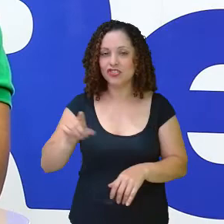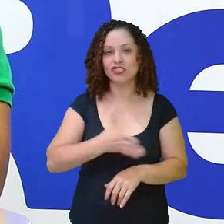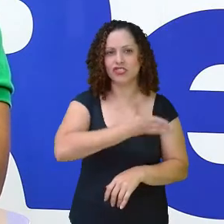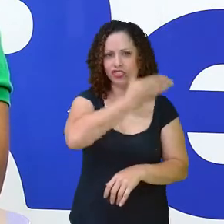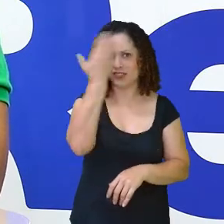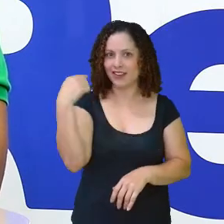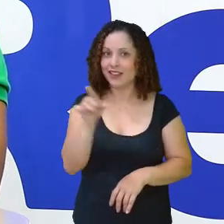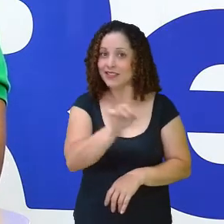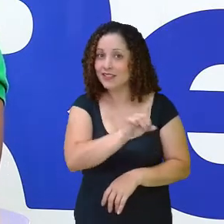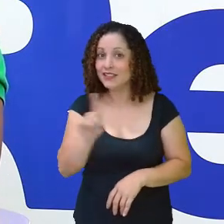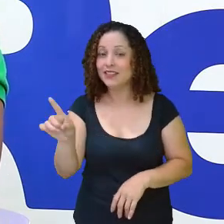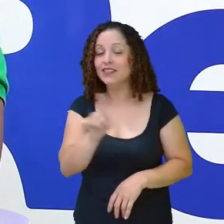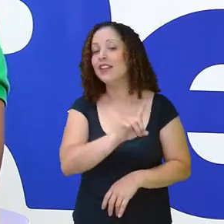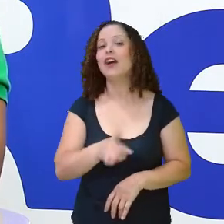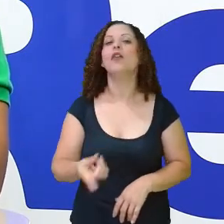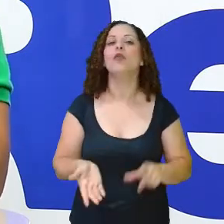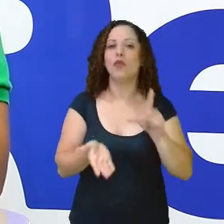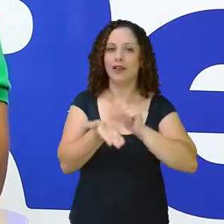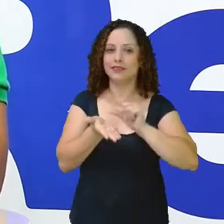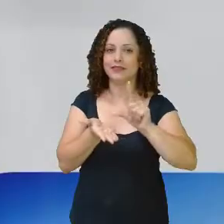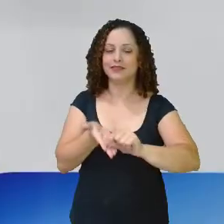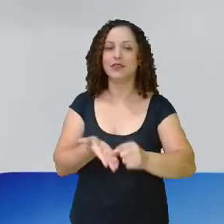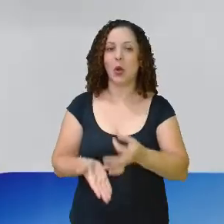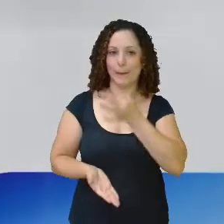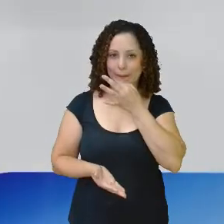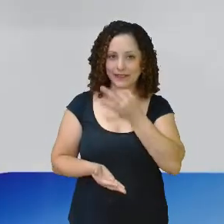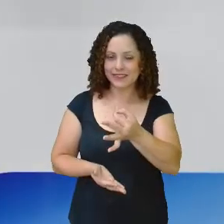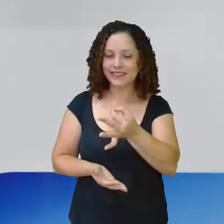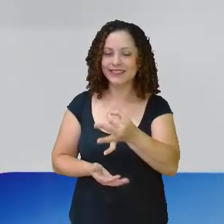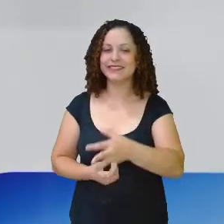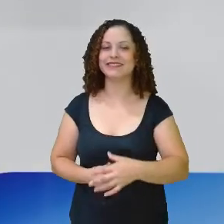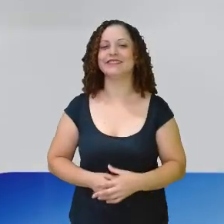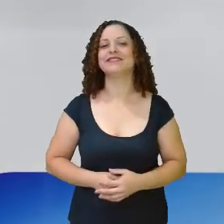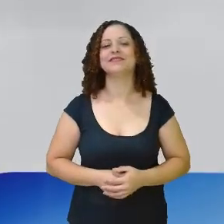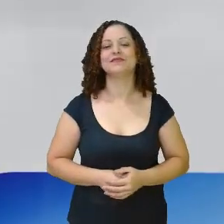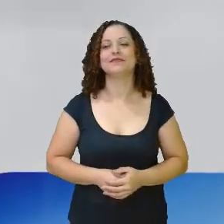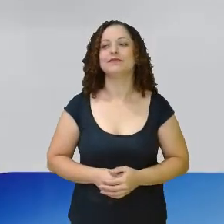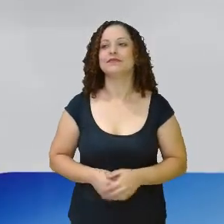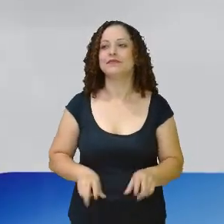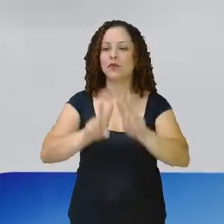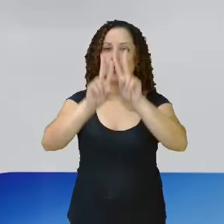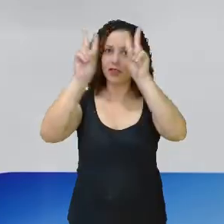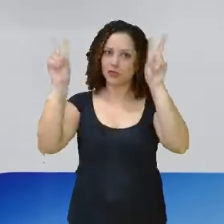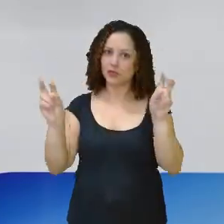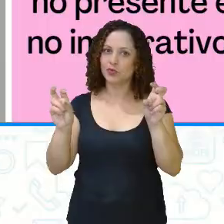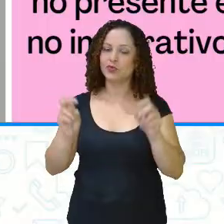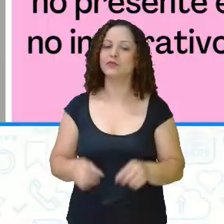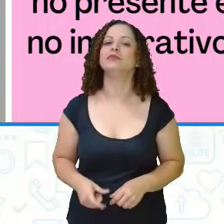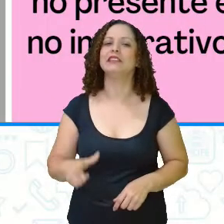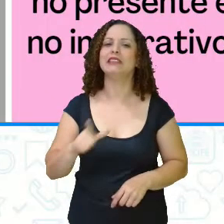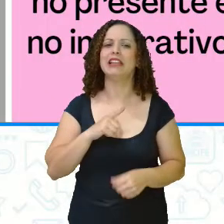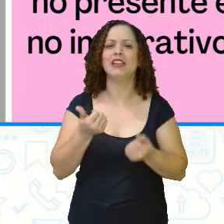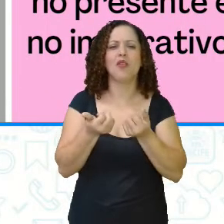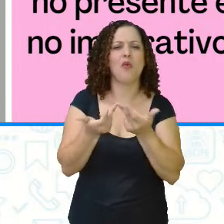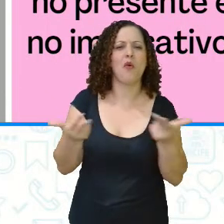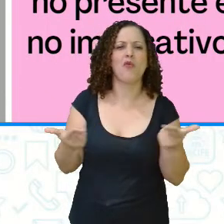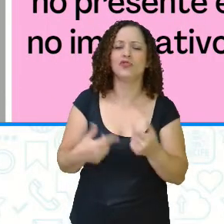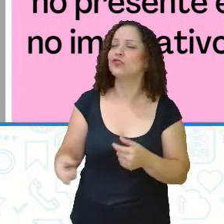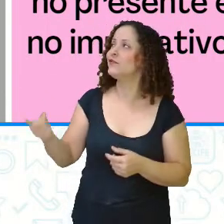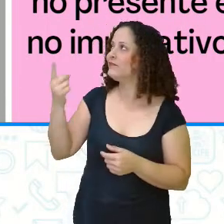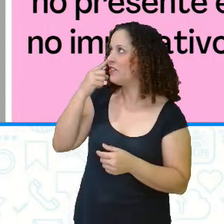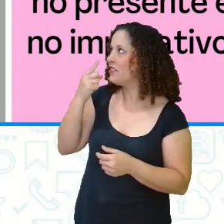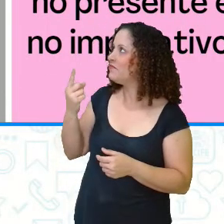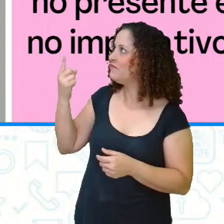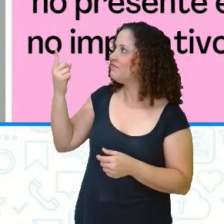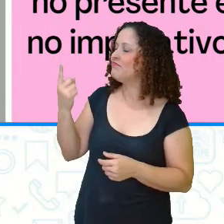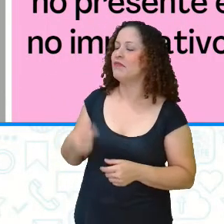o artigo de opinião de vocês, viu? É verdade, gente. Então, olha, o assunto aqui, ó, tem muita coisa para vocês lembrarem. Se